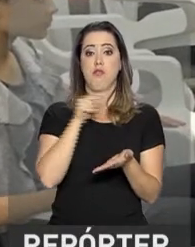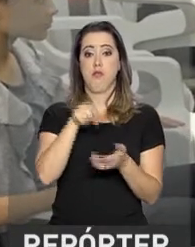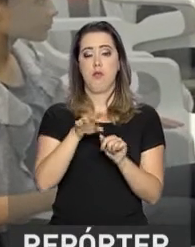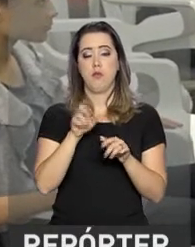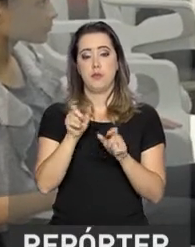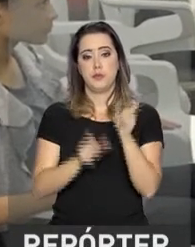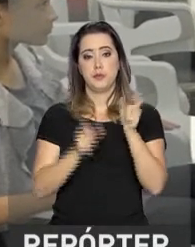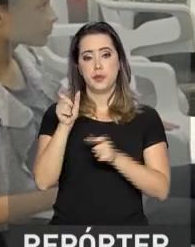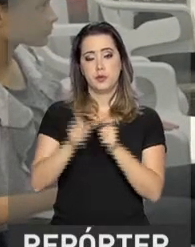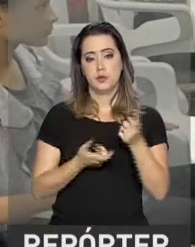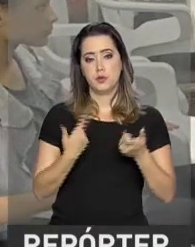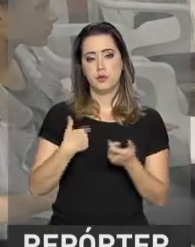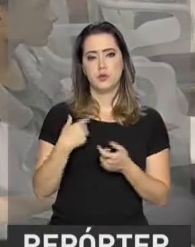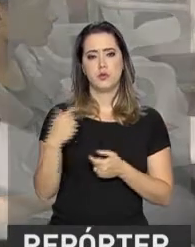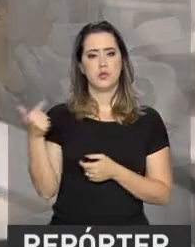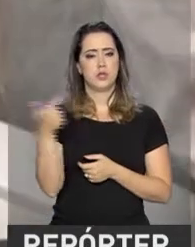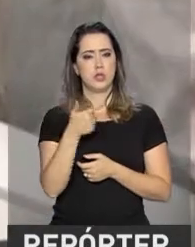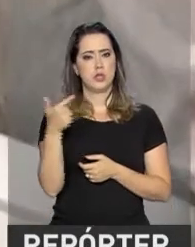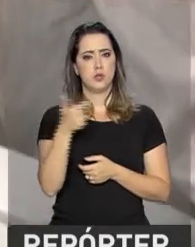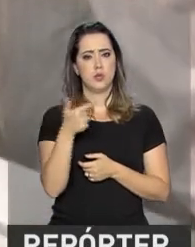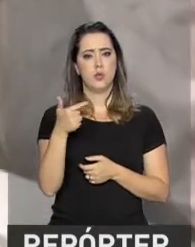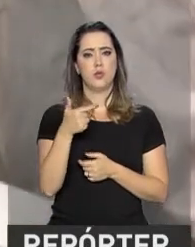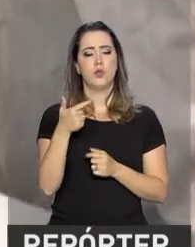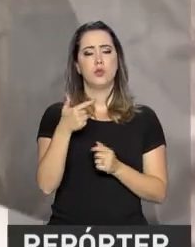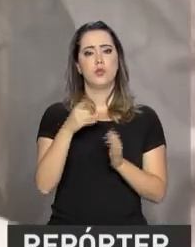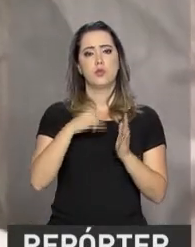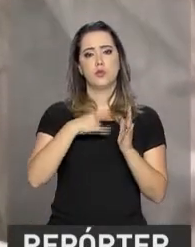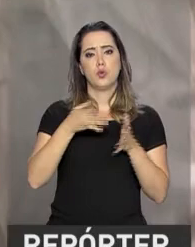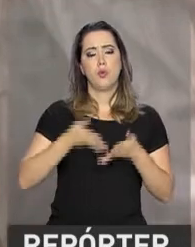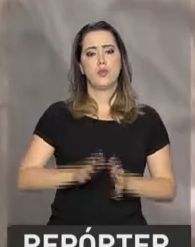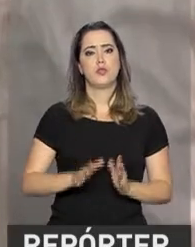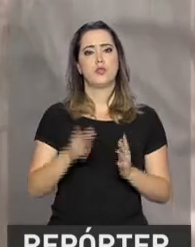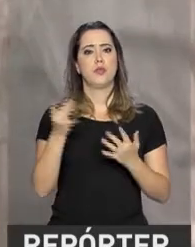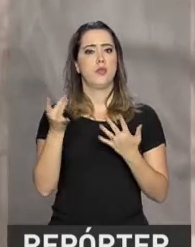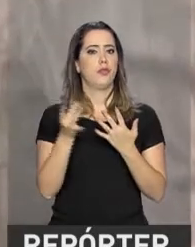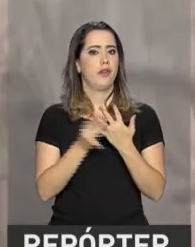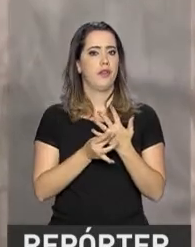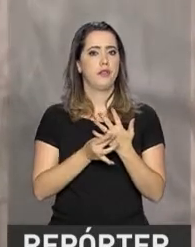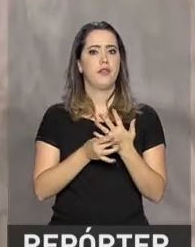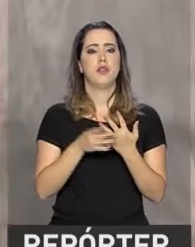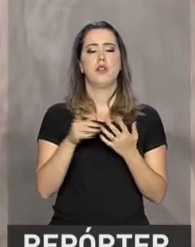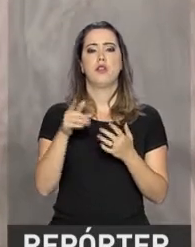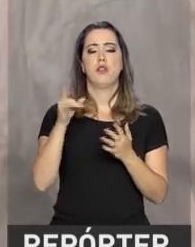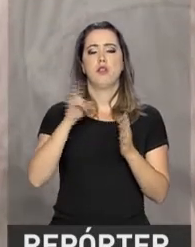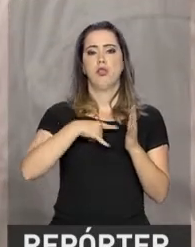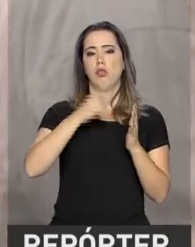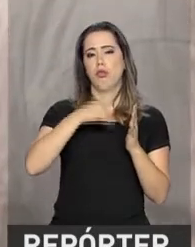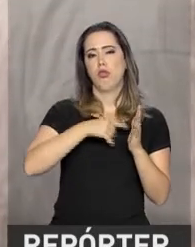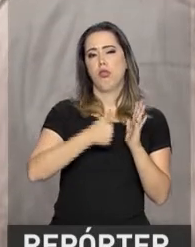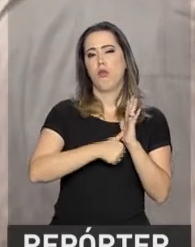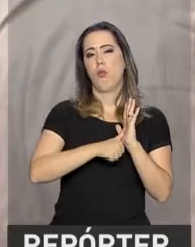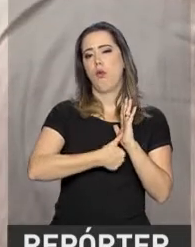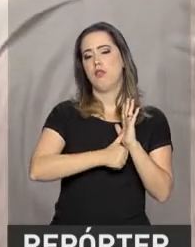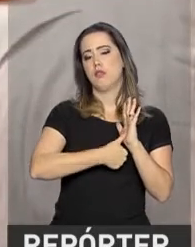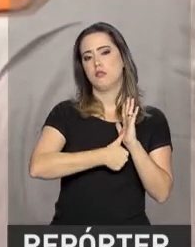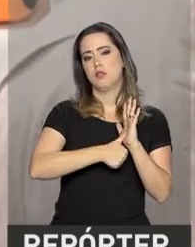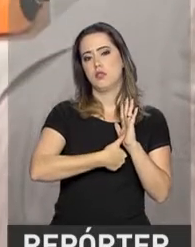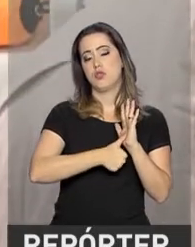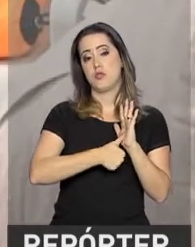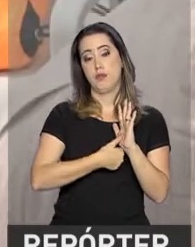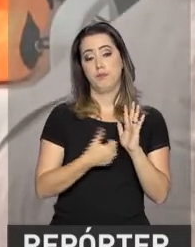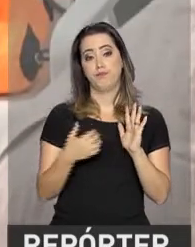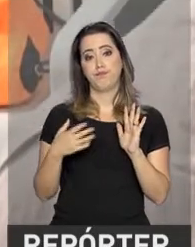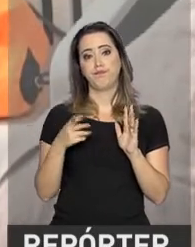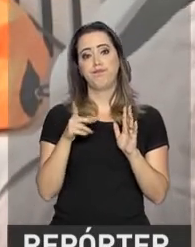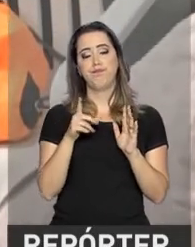de 25 de nascimento de casamento carteira de identidade essa semana agora vai